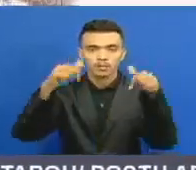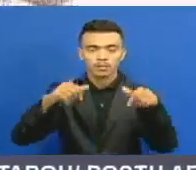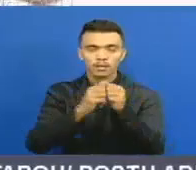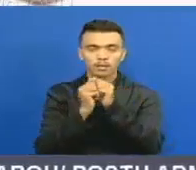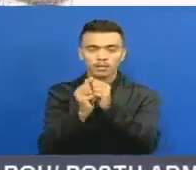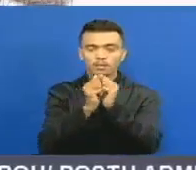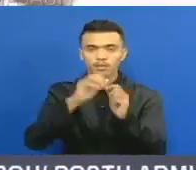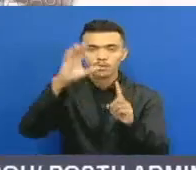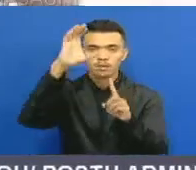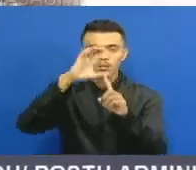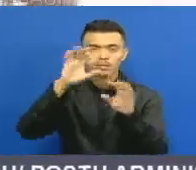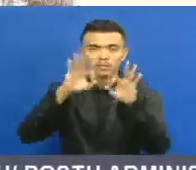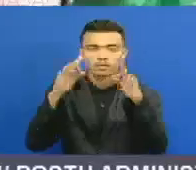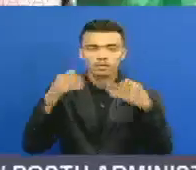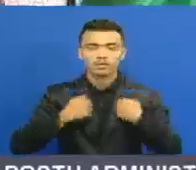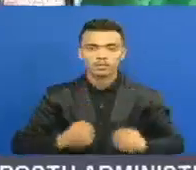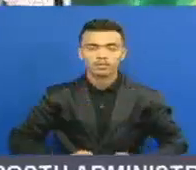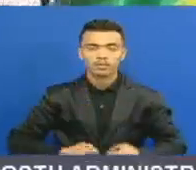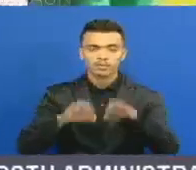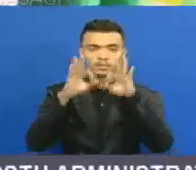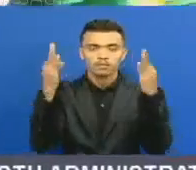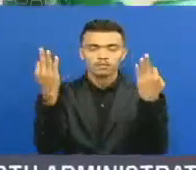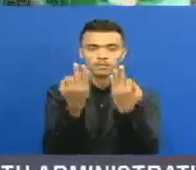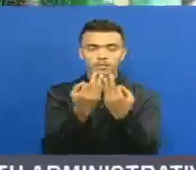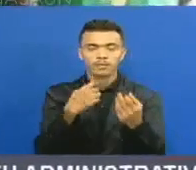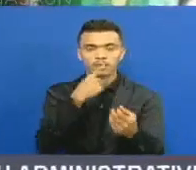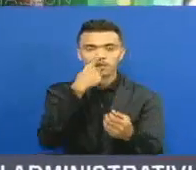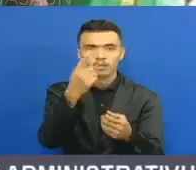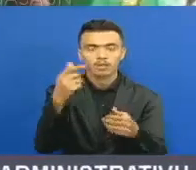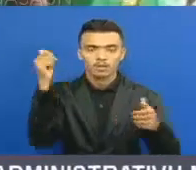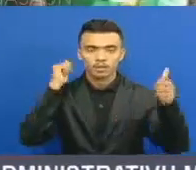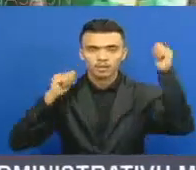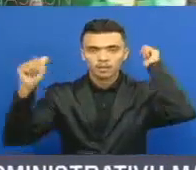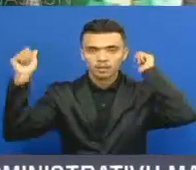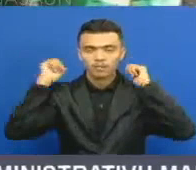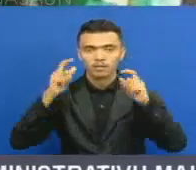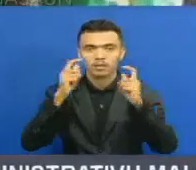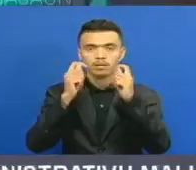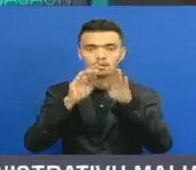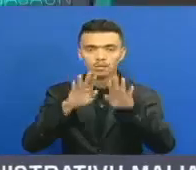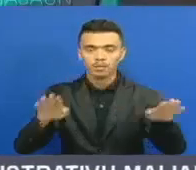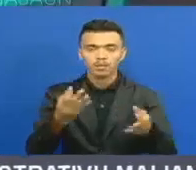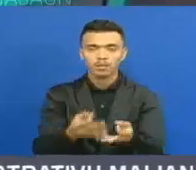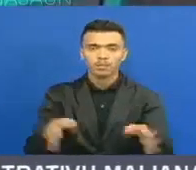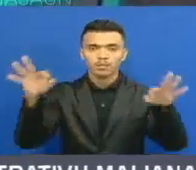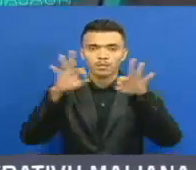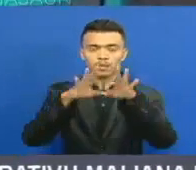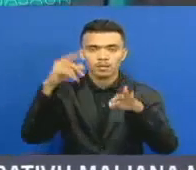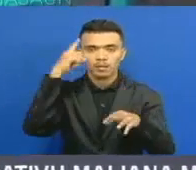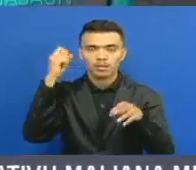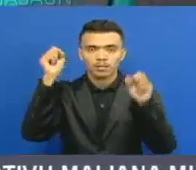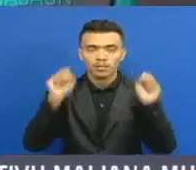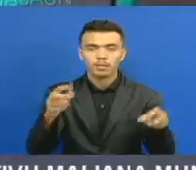Promoção Saúde da Família Suco Baduru, Francisco da Silva, considera atividade teto labaric não é importante, também prevene